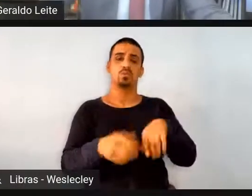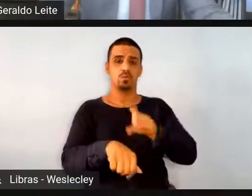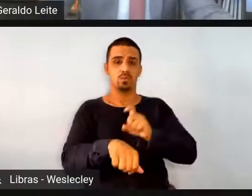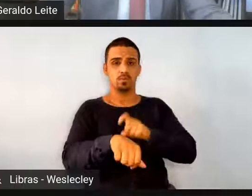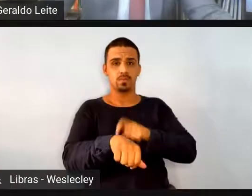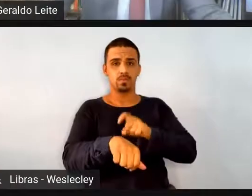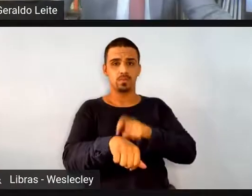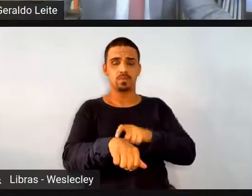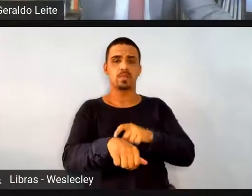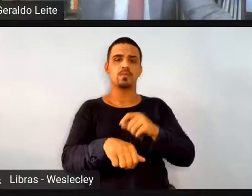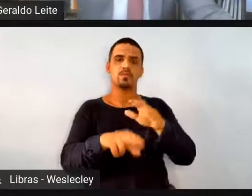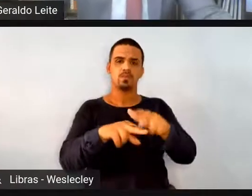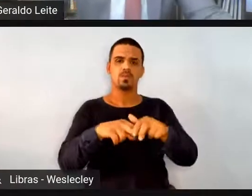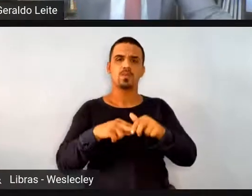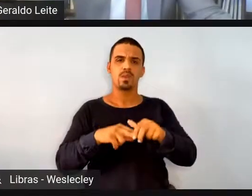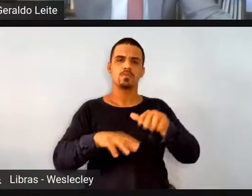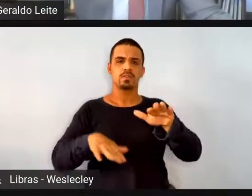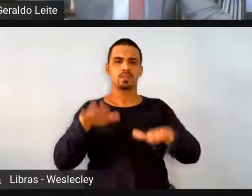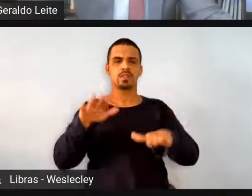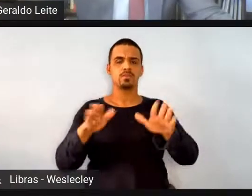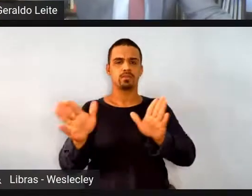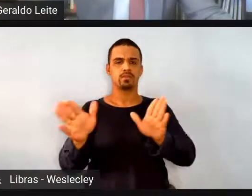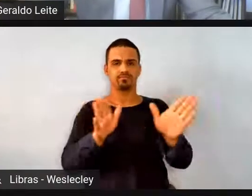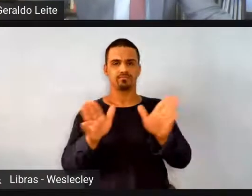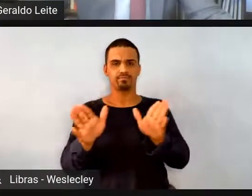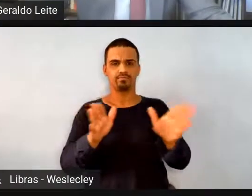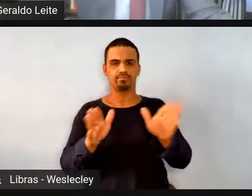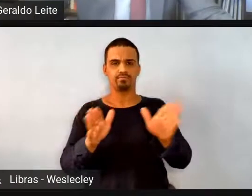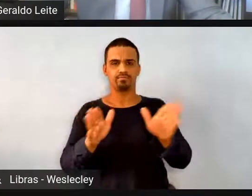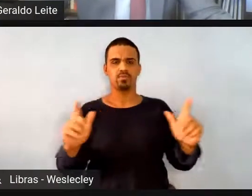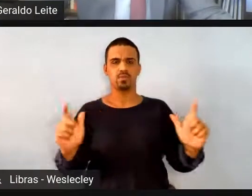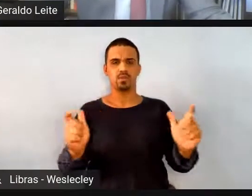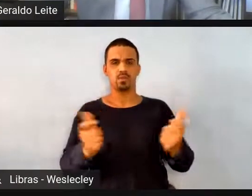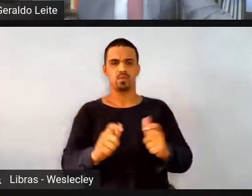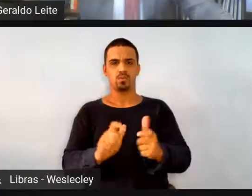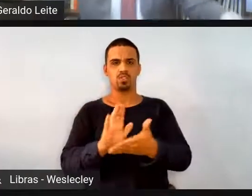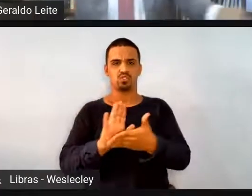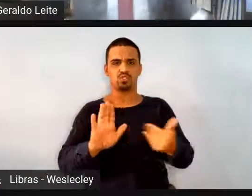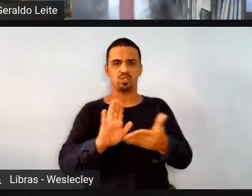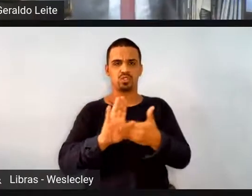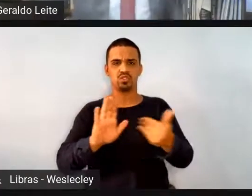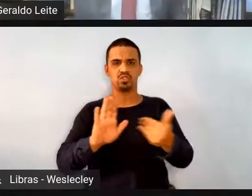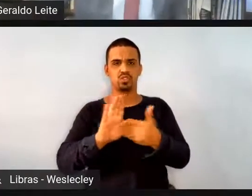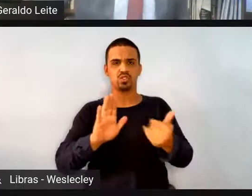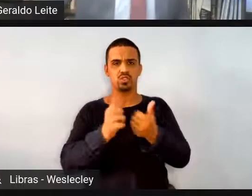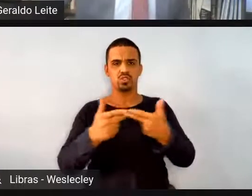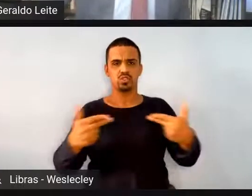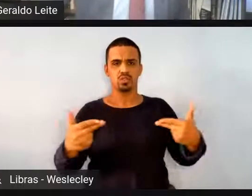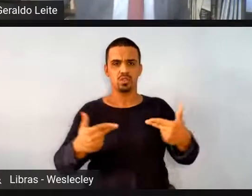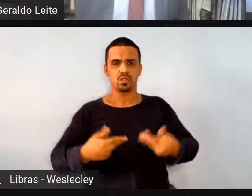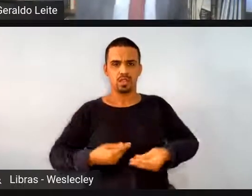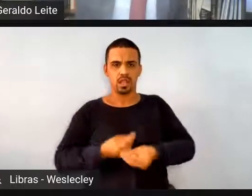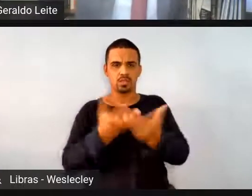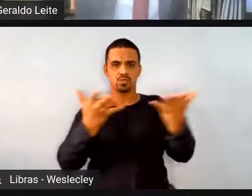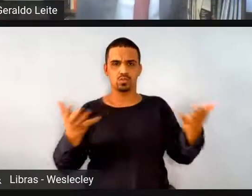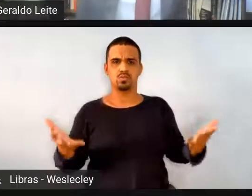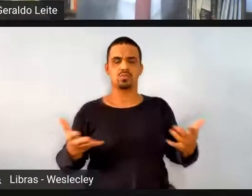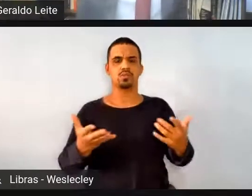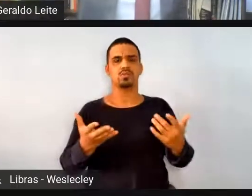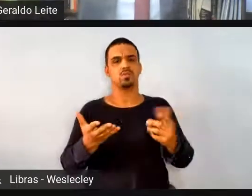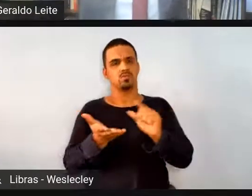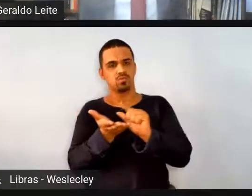determinado momento, nós tivemos um enxugamento dessas fontes de financiamento com a supressão das doações por pessoas jurídicas.